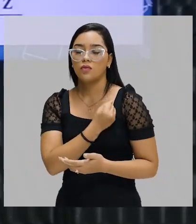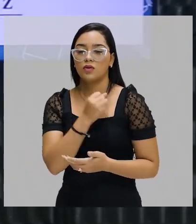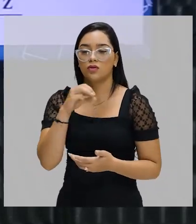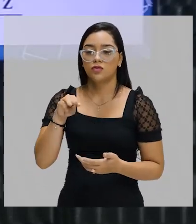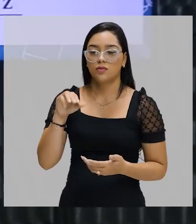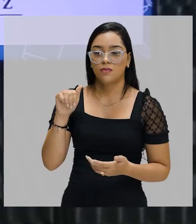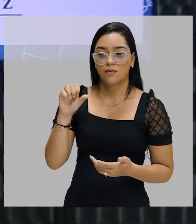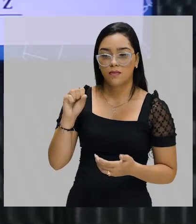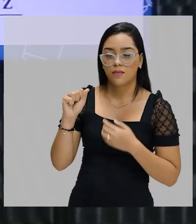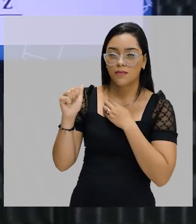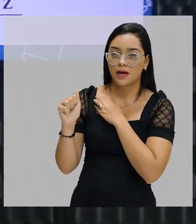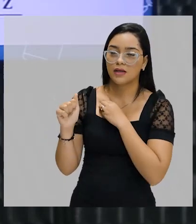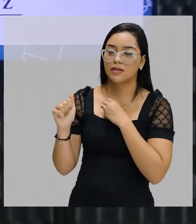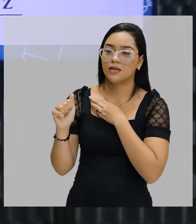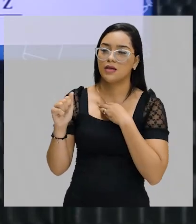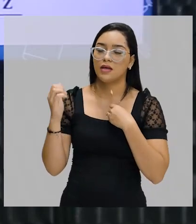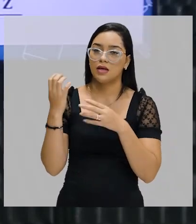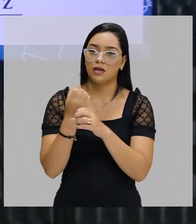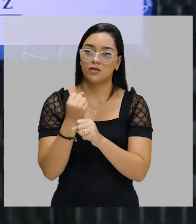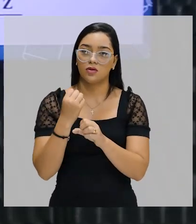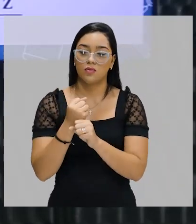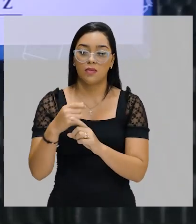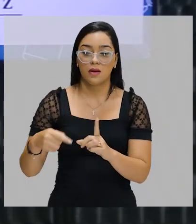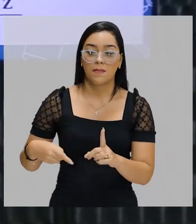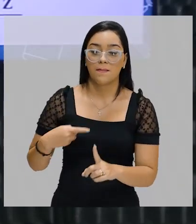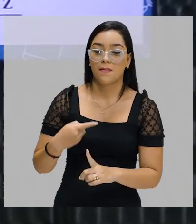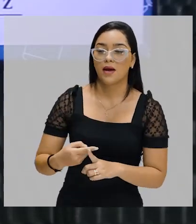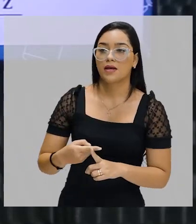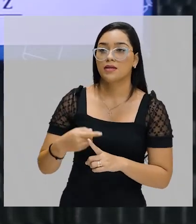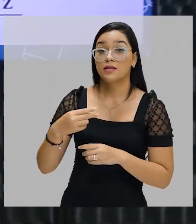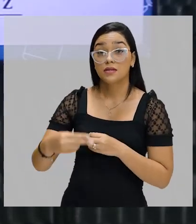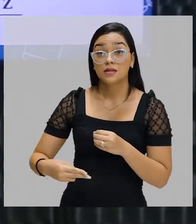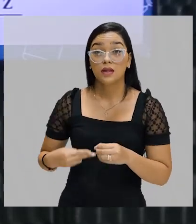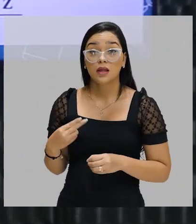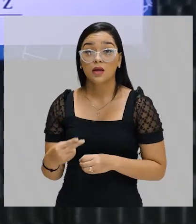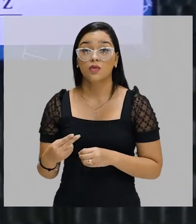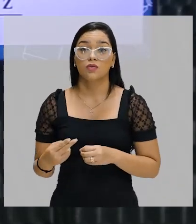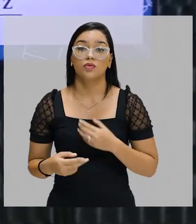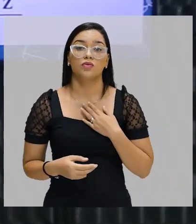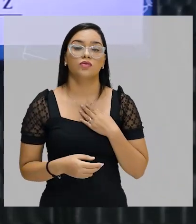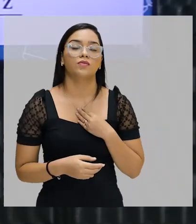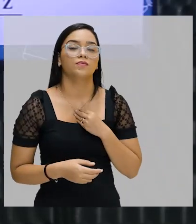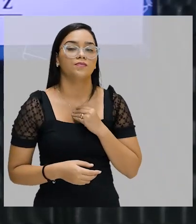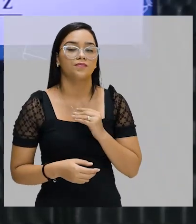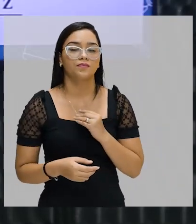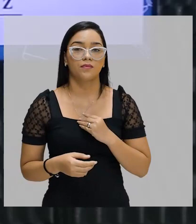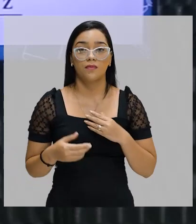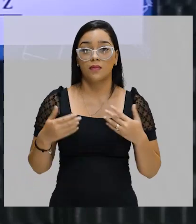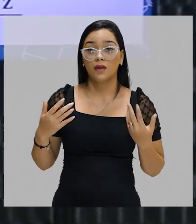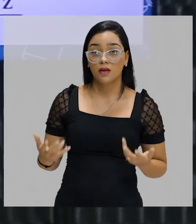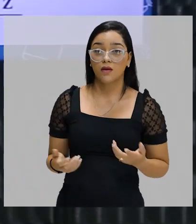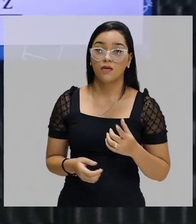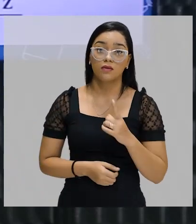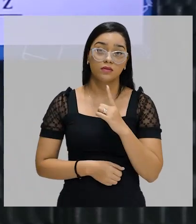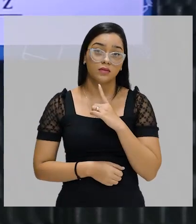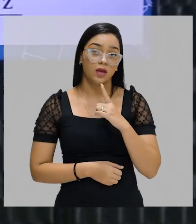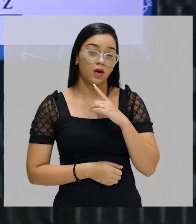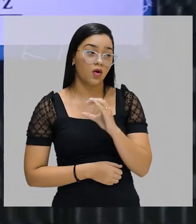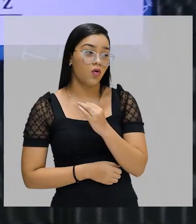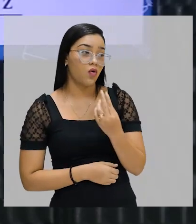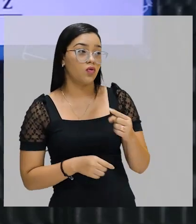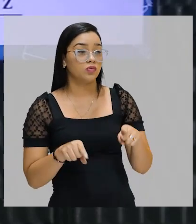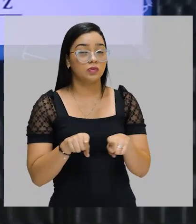a soma do número de prótons mais o número de nêutrons. Tá certo? Então, ou nós